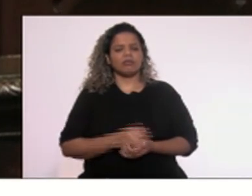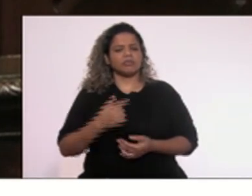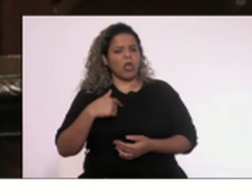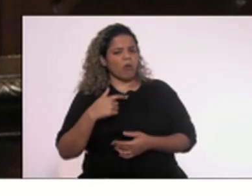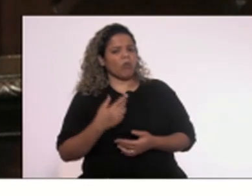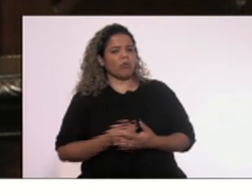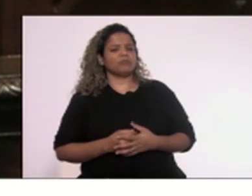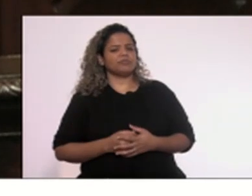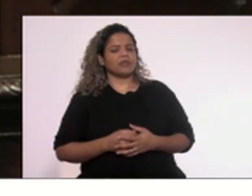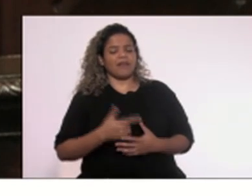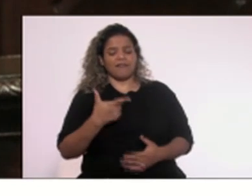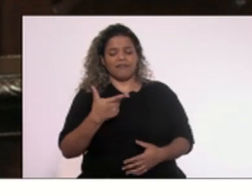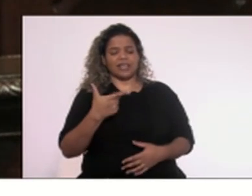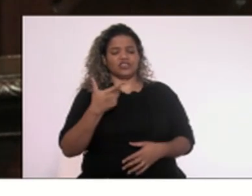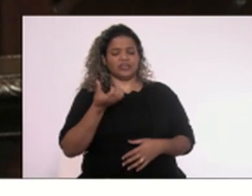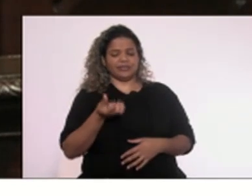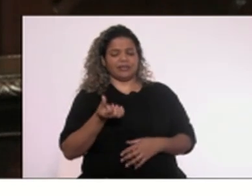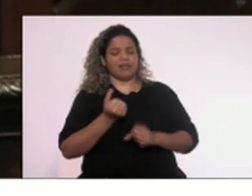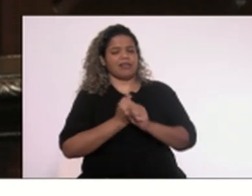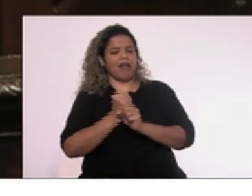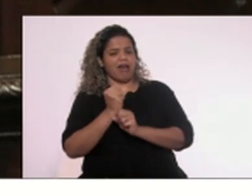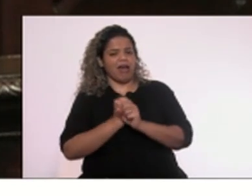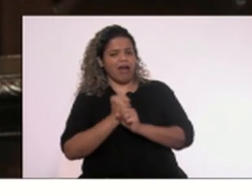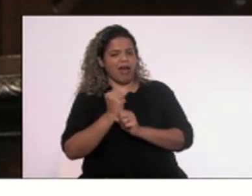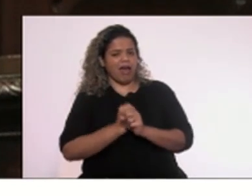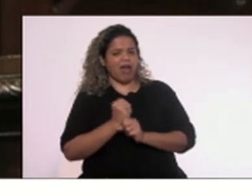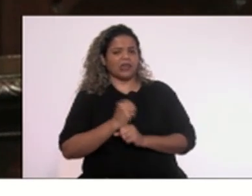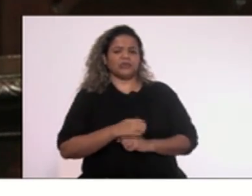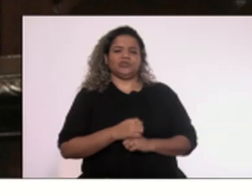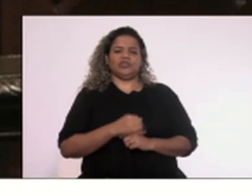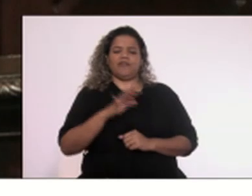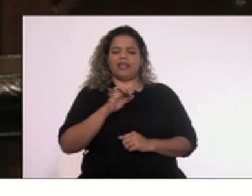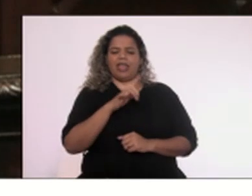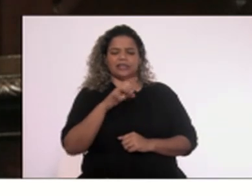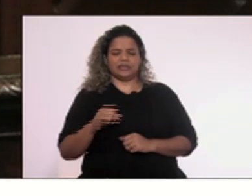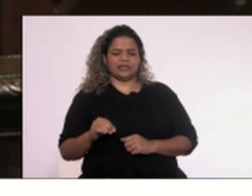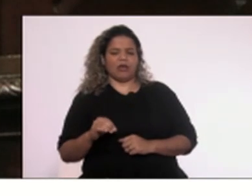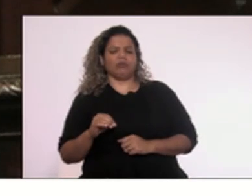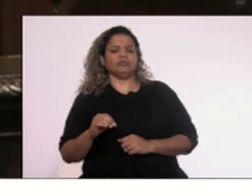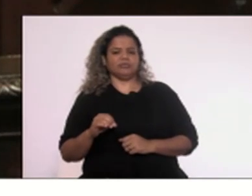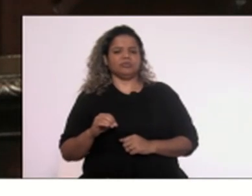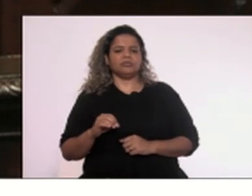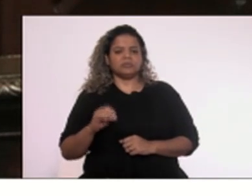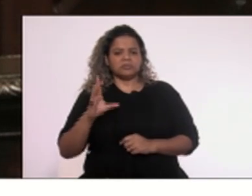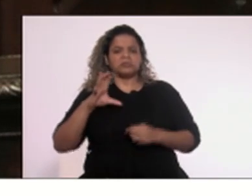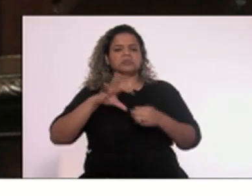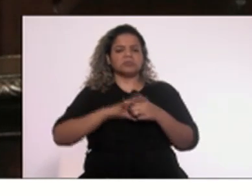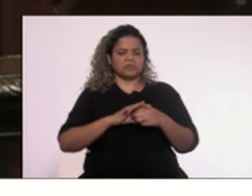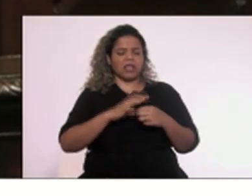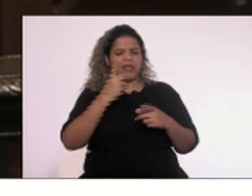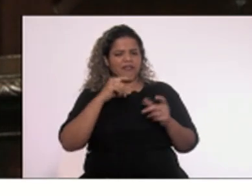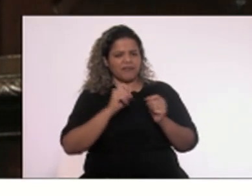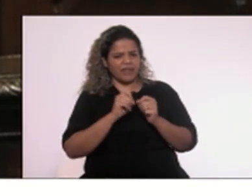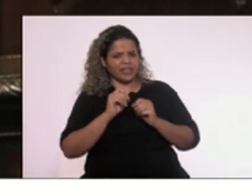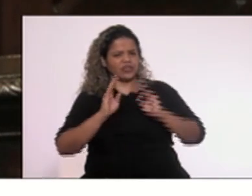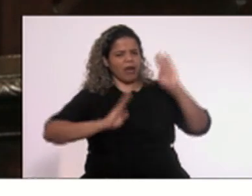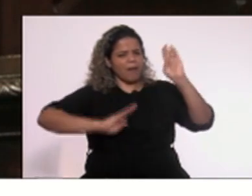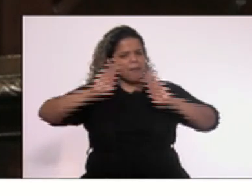tem 26 anos de filiação partidária e que fez campanha,